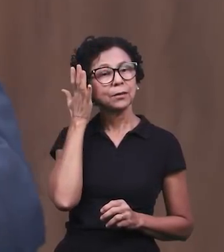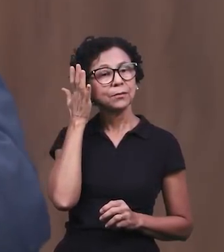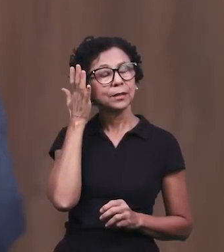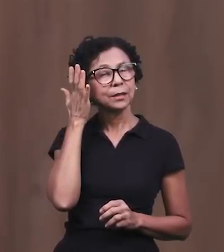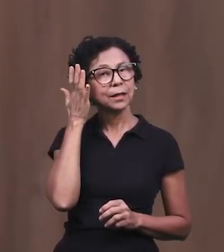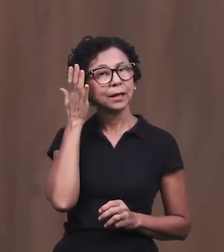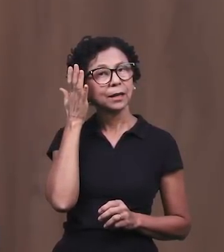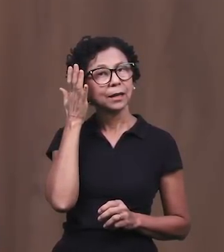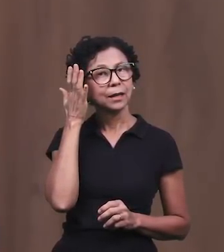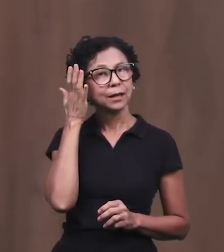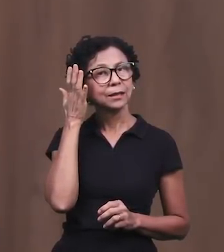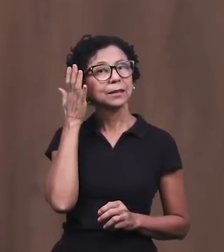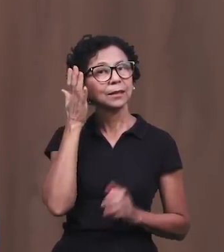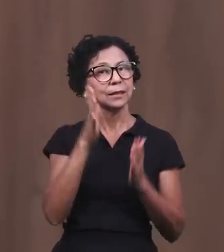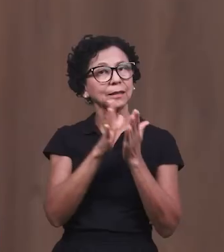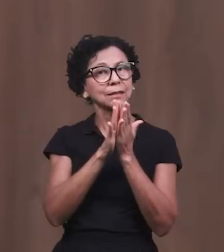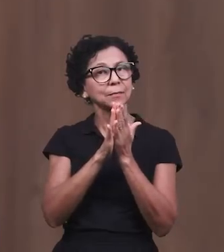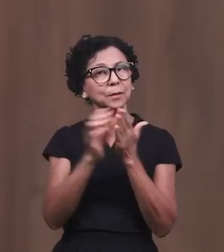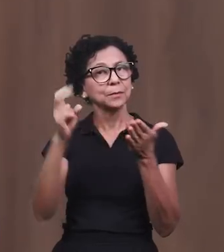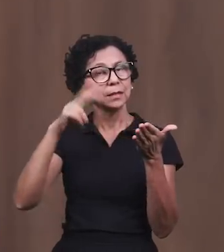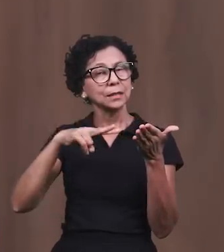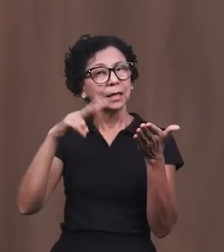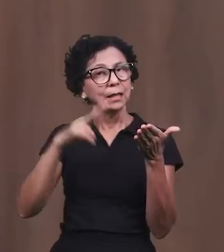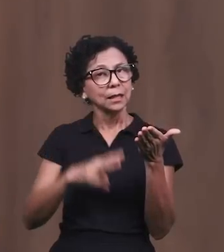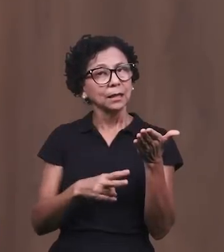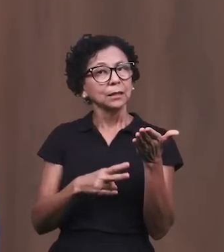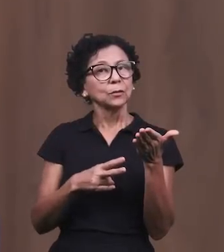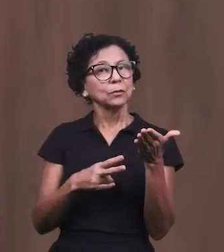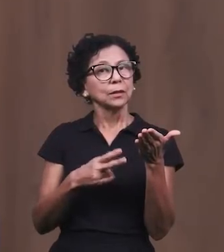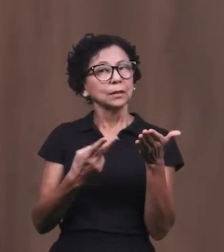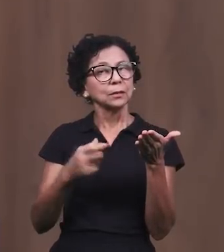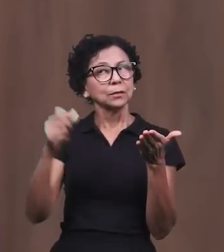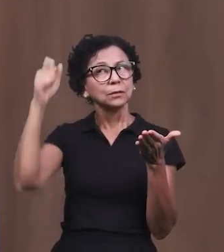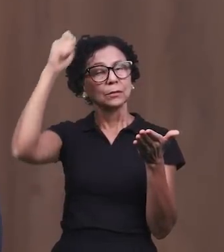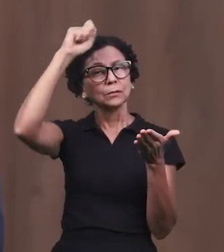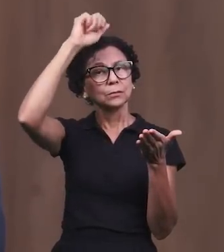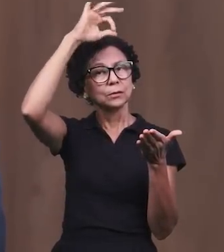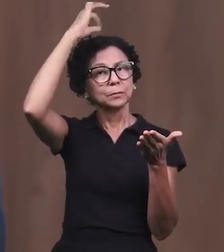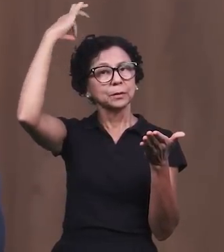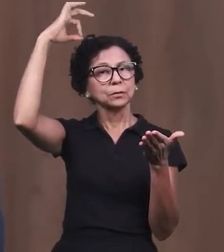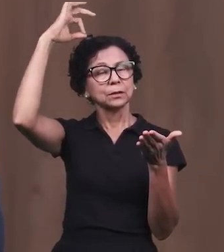possa ir além da letra, pela operação do Espírito Santo. E é isso que nós vamos ver